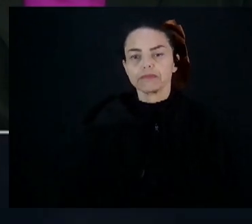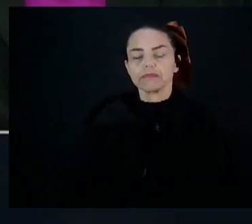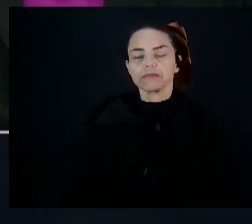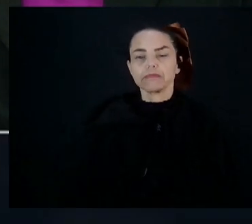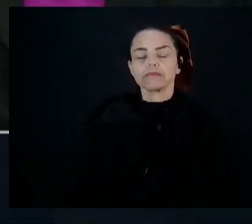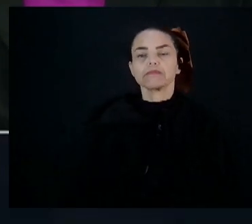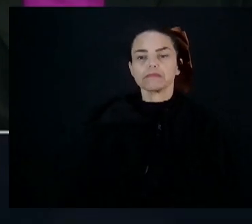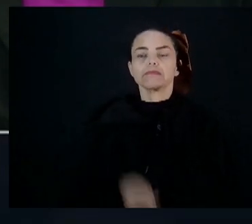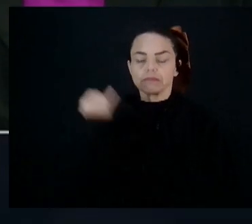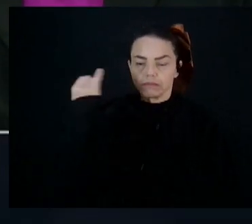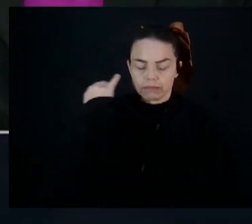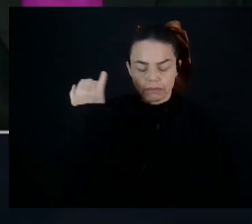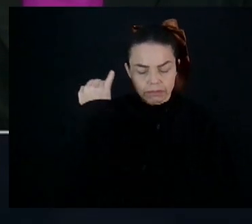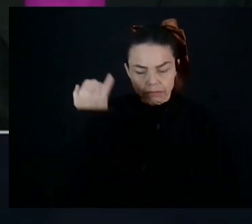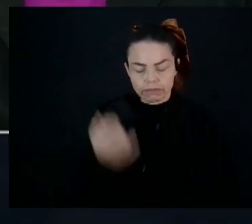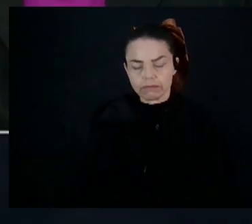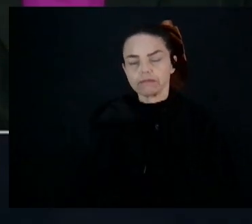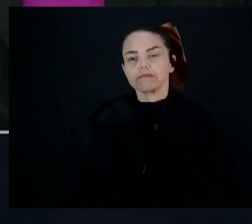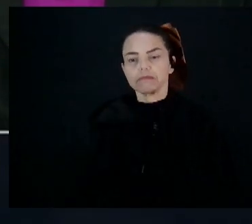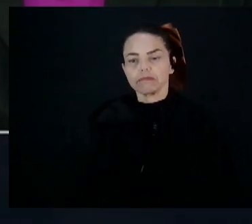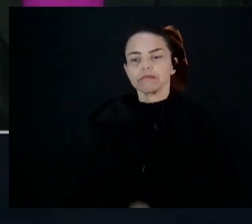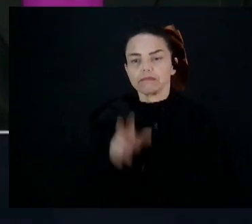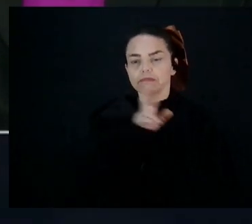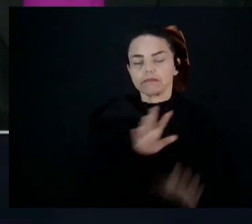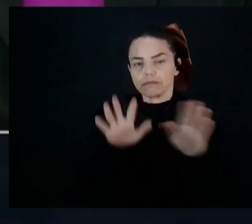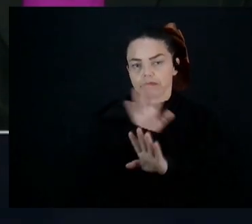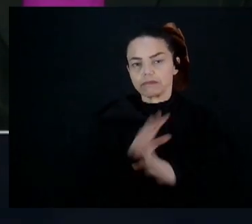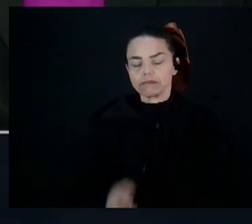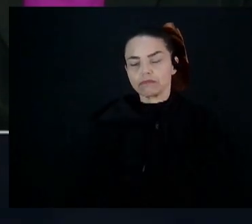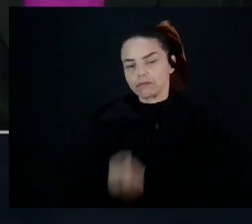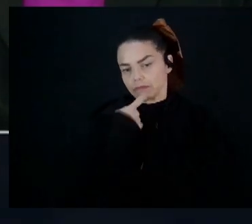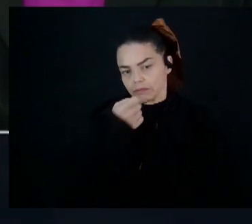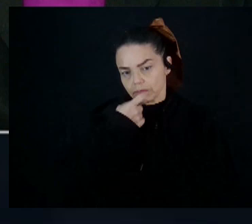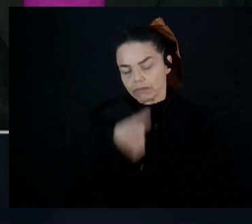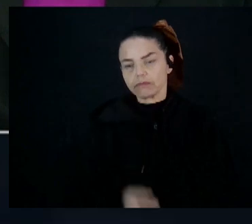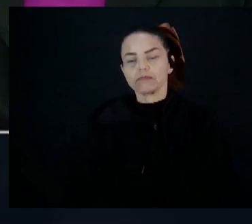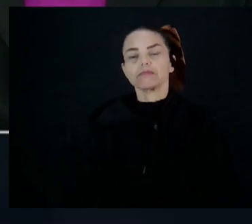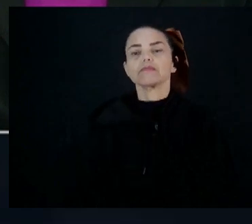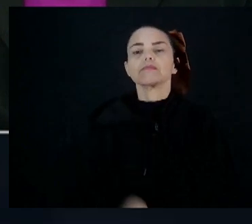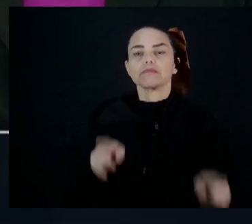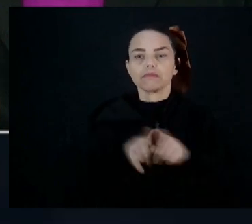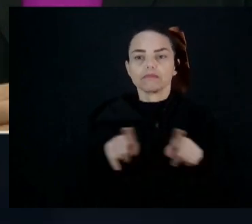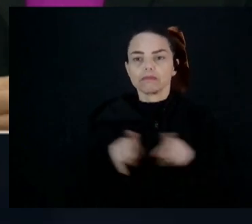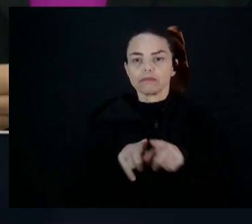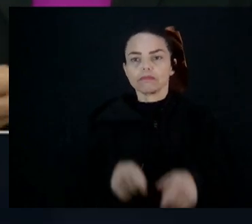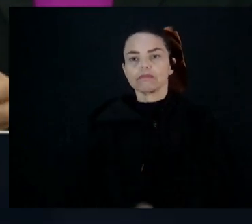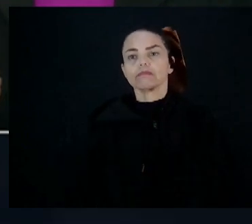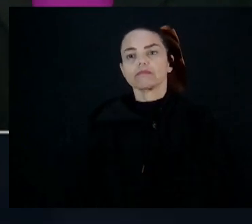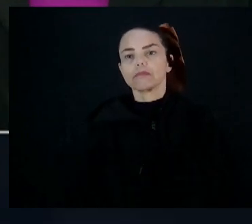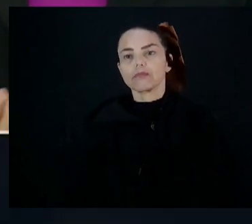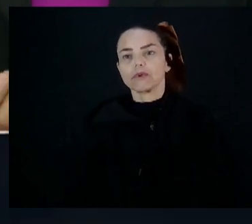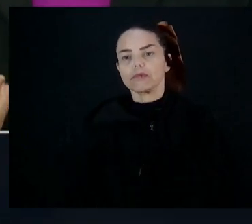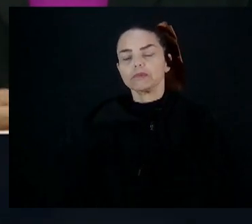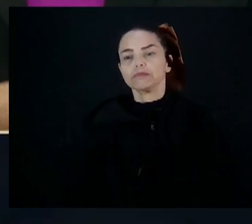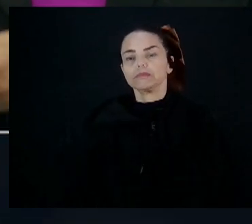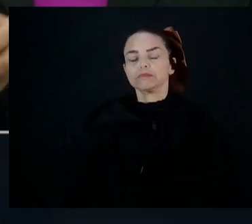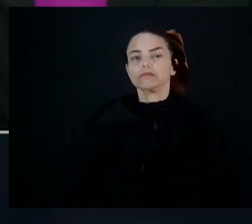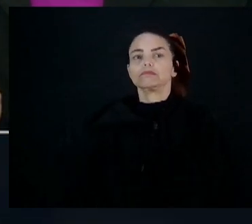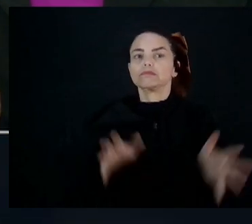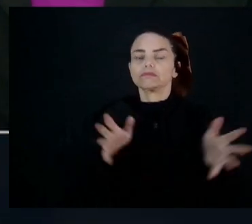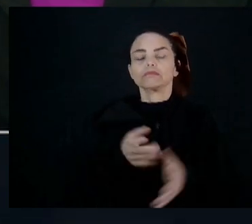né? A gente precisa tomar cuidado com a automedicação e também com esses estimulantes